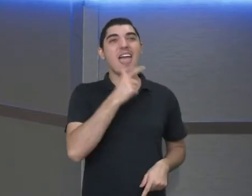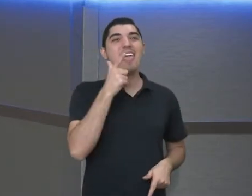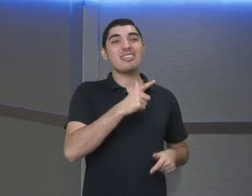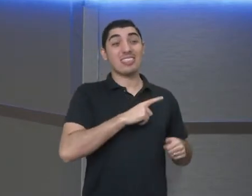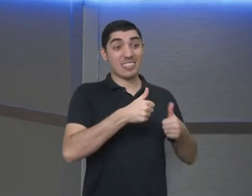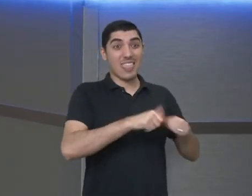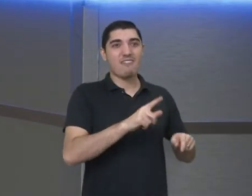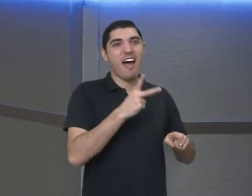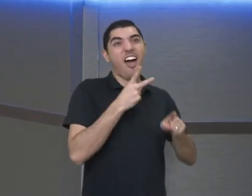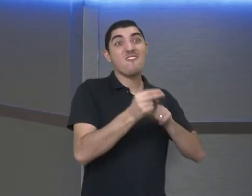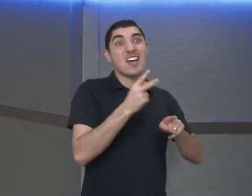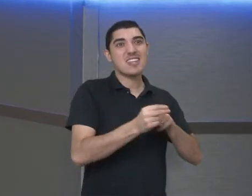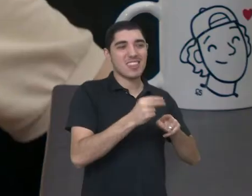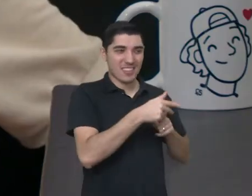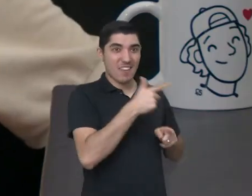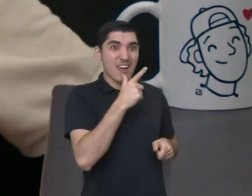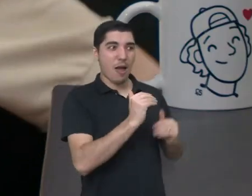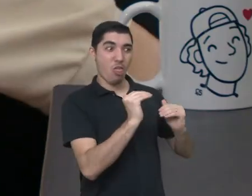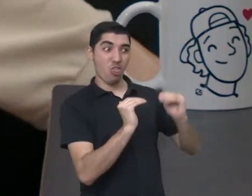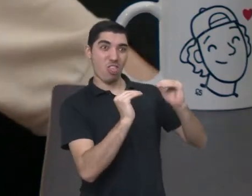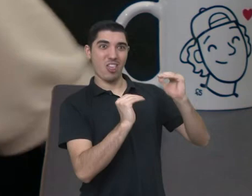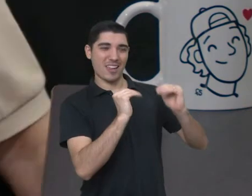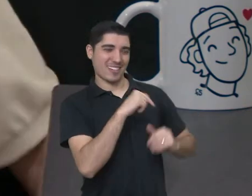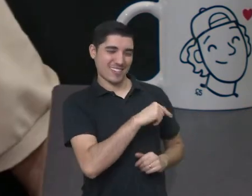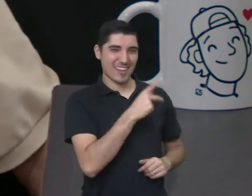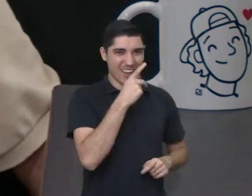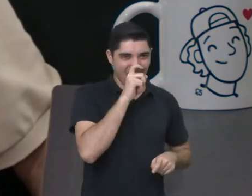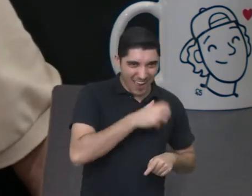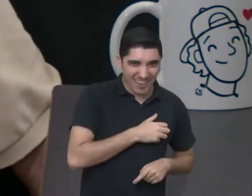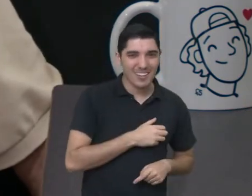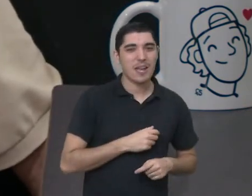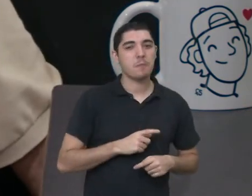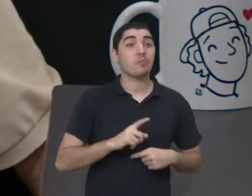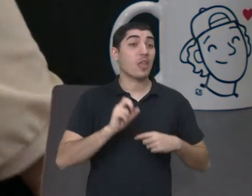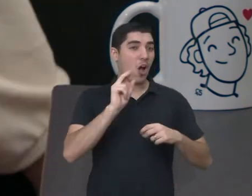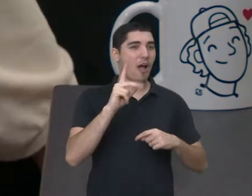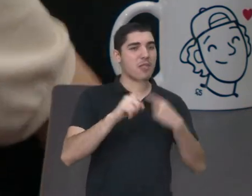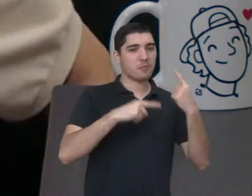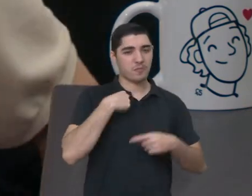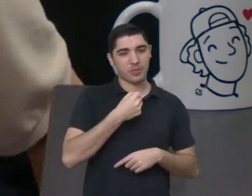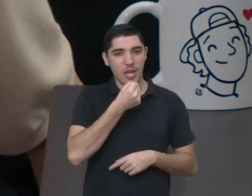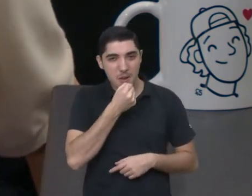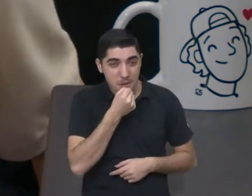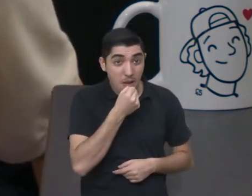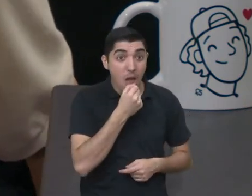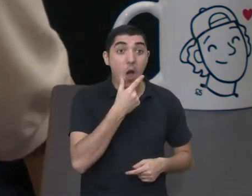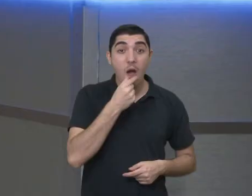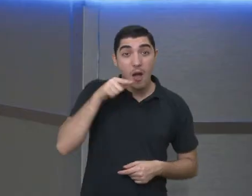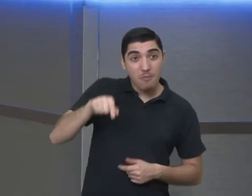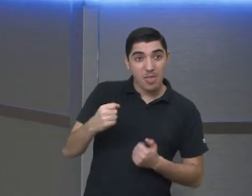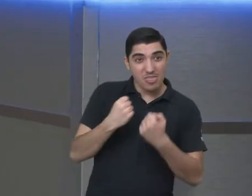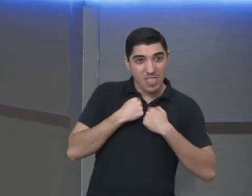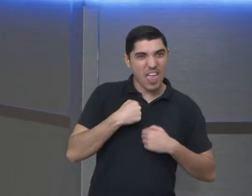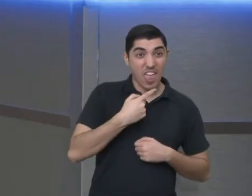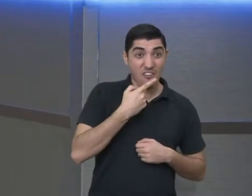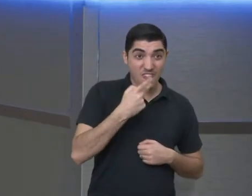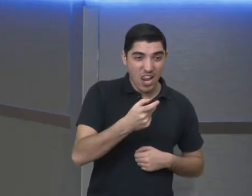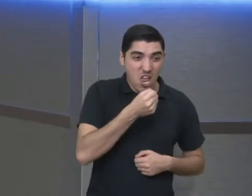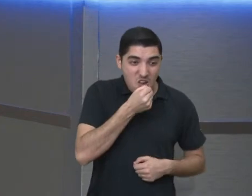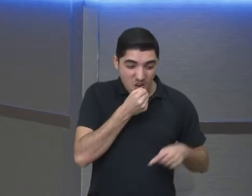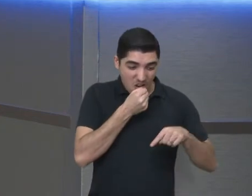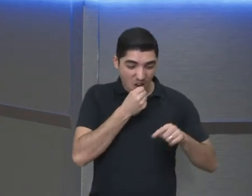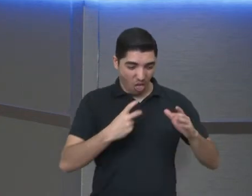coincidência, os árbitros desciam pelo mesmo fosso lá na frente, virava à esquerda, ia para a arbitragem, à direita era o São José. E eu